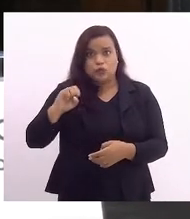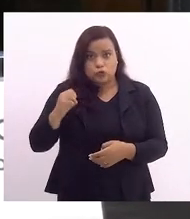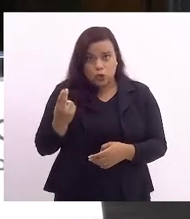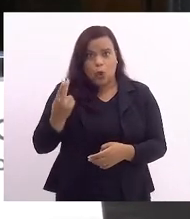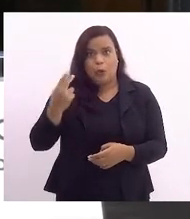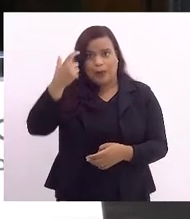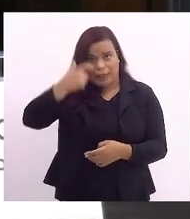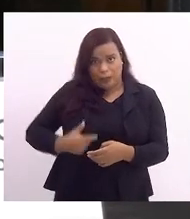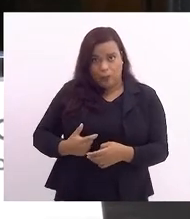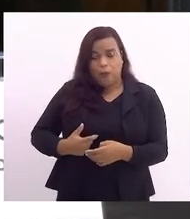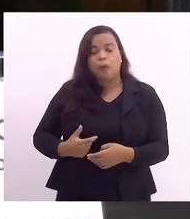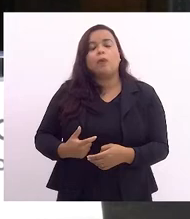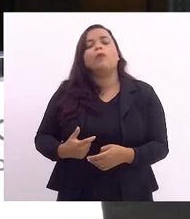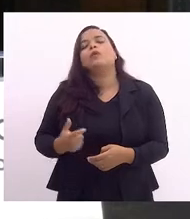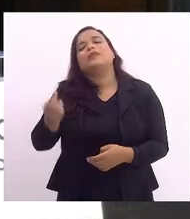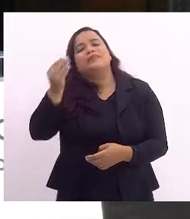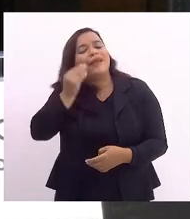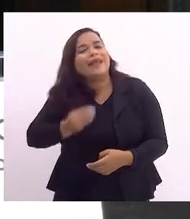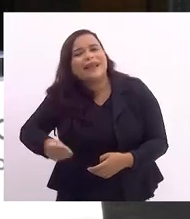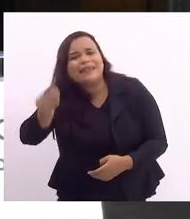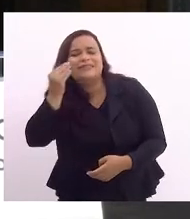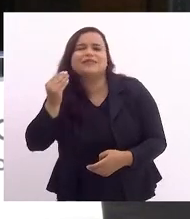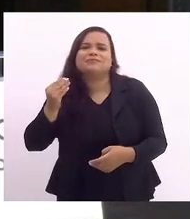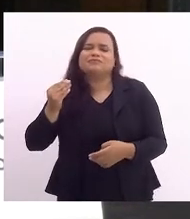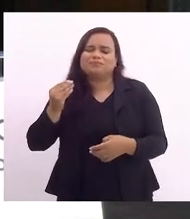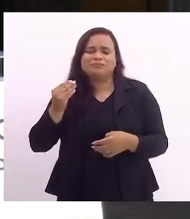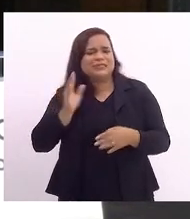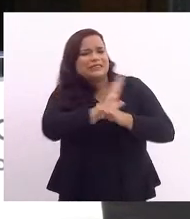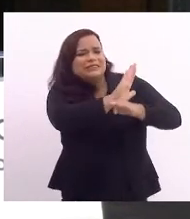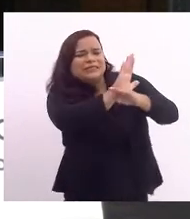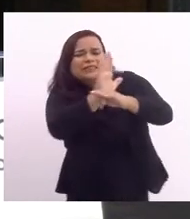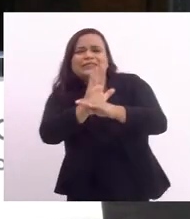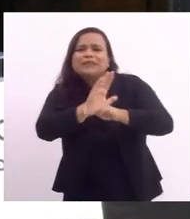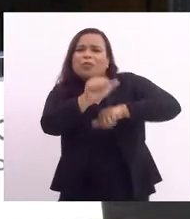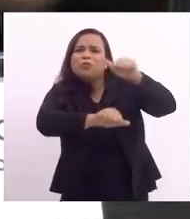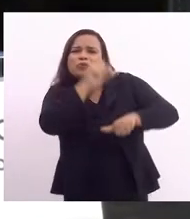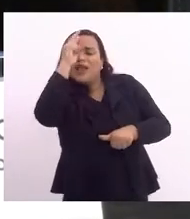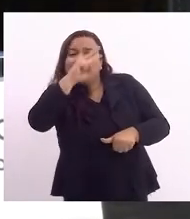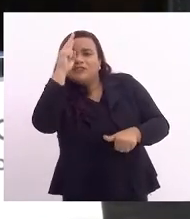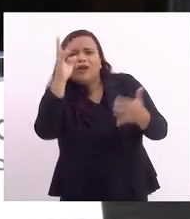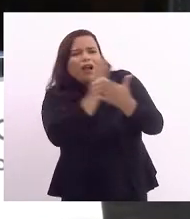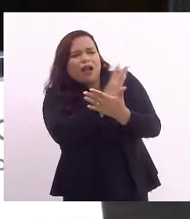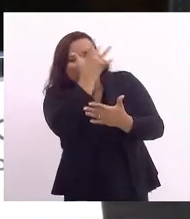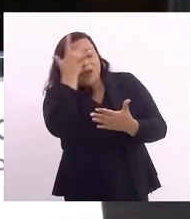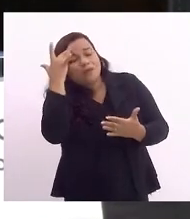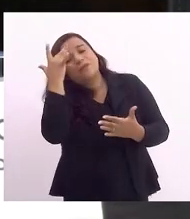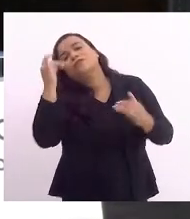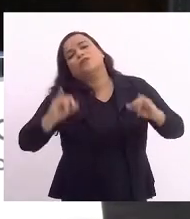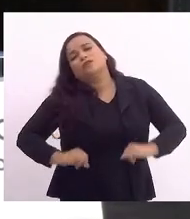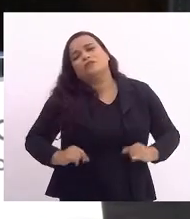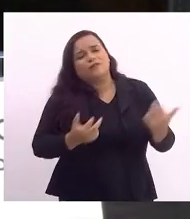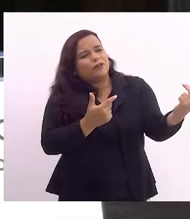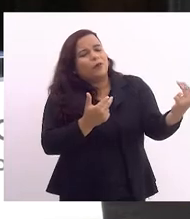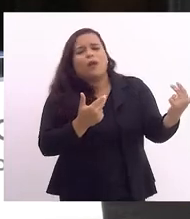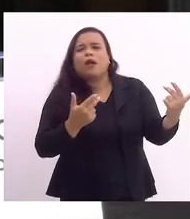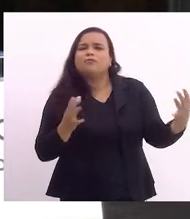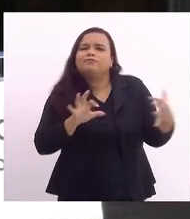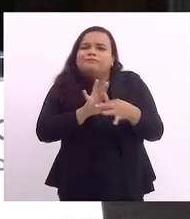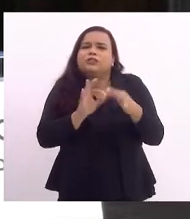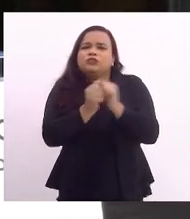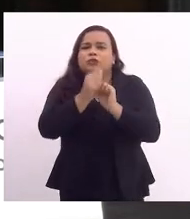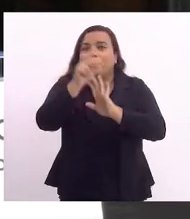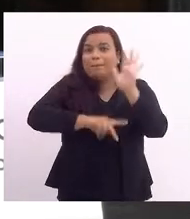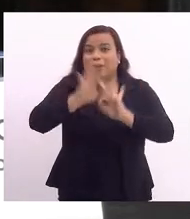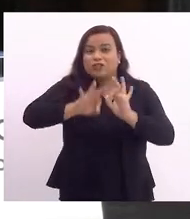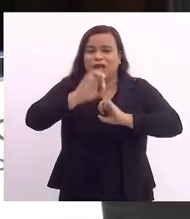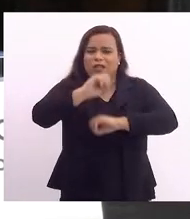povo e mudar a história de algumas pessoas que somam conosco no projeto Educação